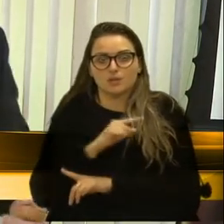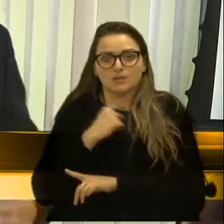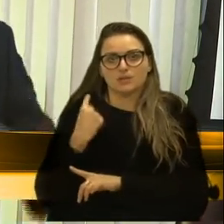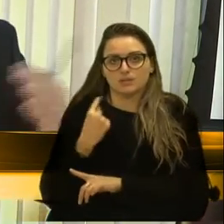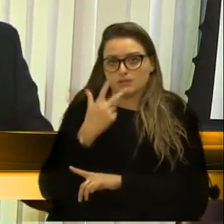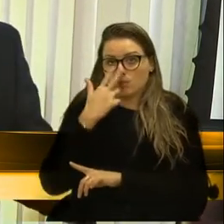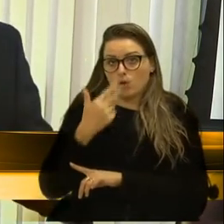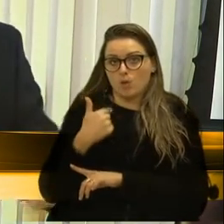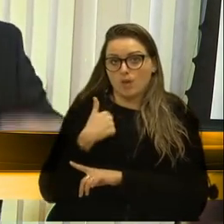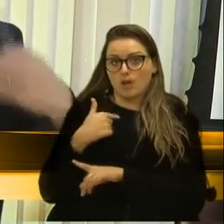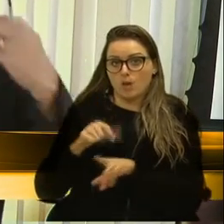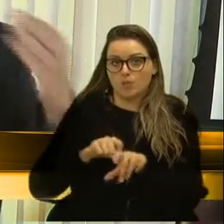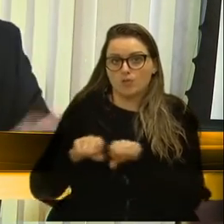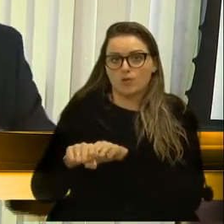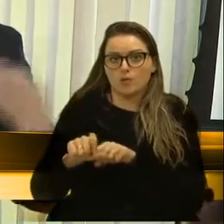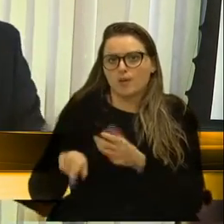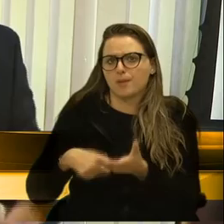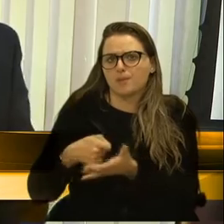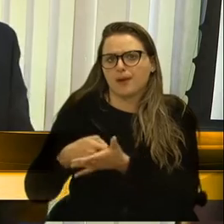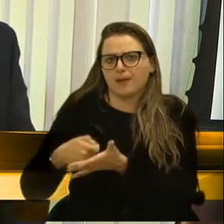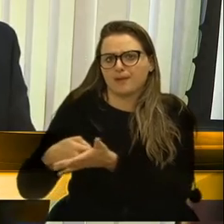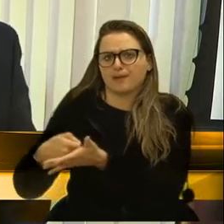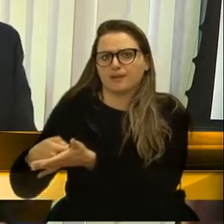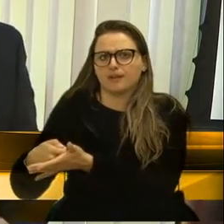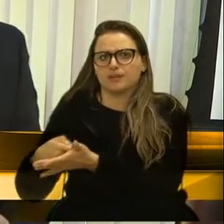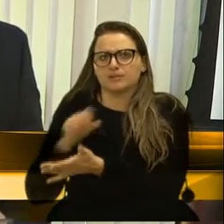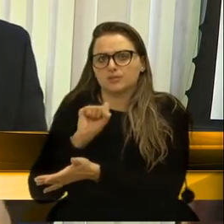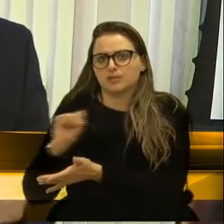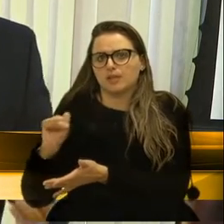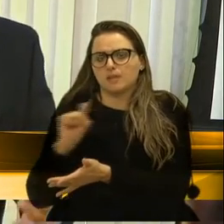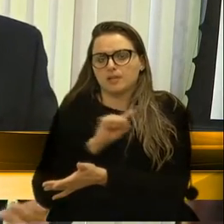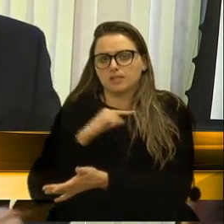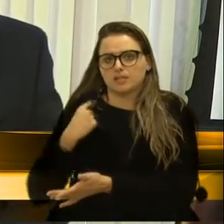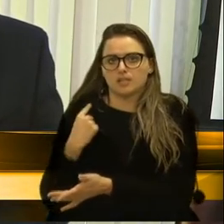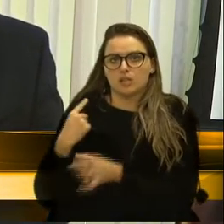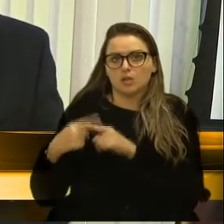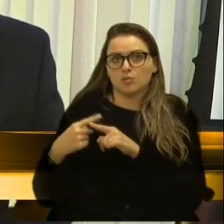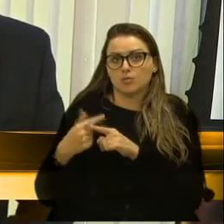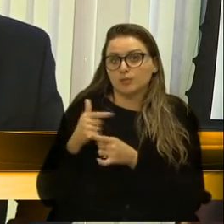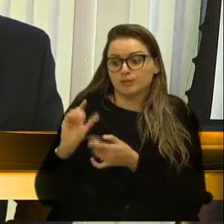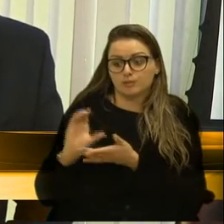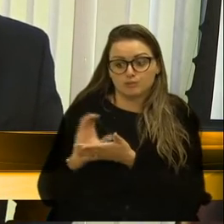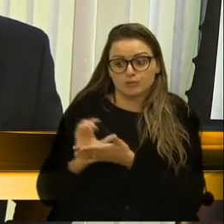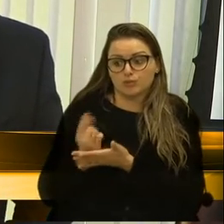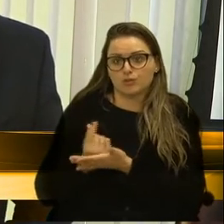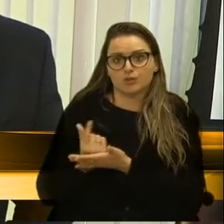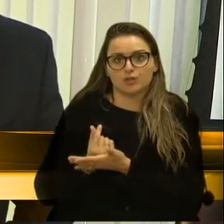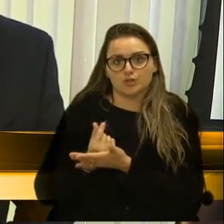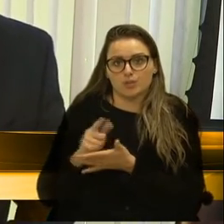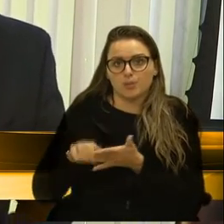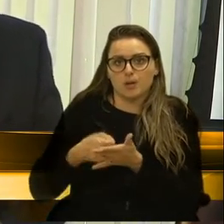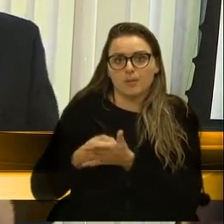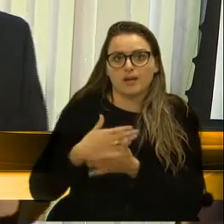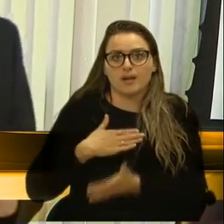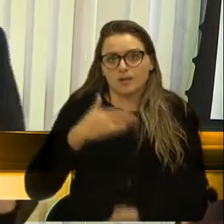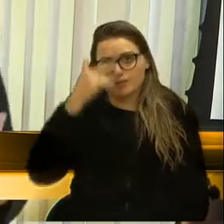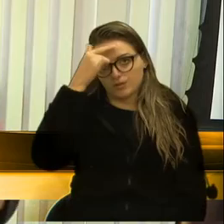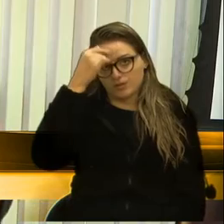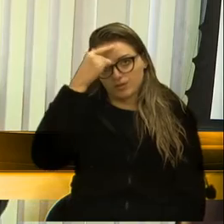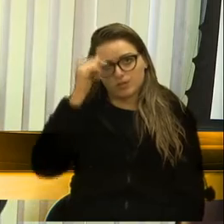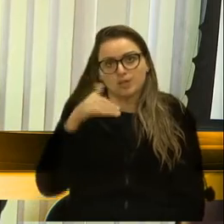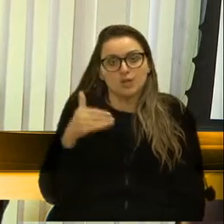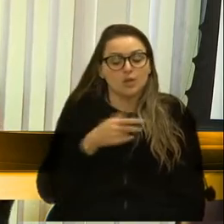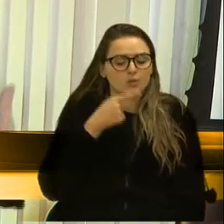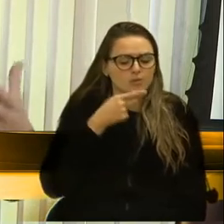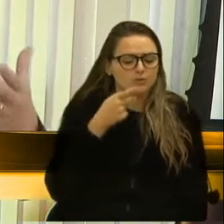foi o meu caso, que me formei pagando um semestre atrasado, porque não tinha recursos para poder pagar a minha faculdade. Então, quando se fala no